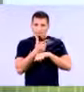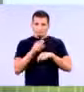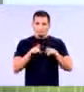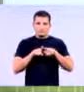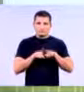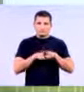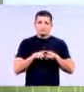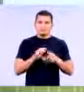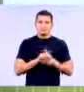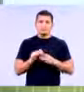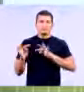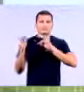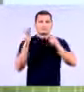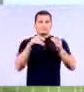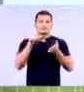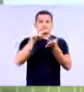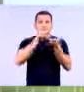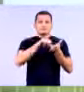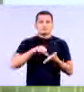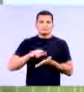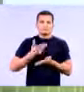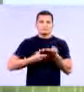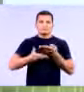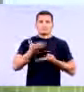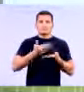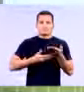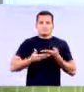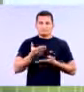a todos os polos pela interação.